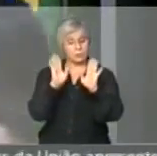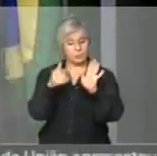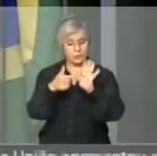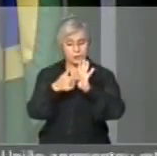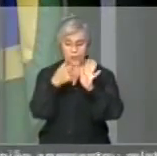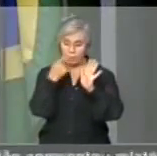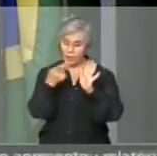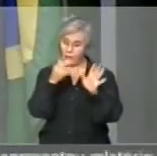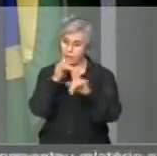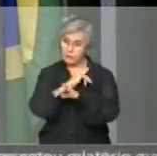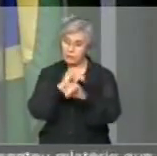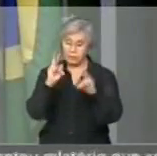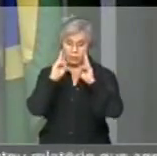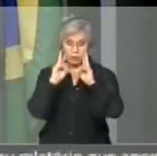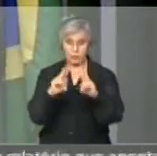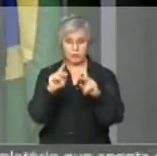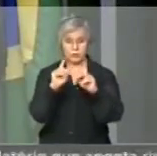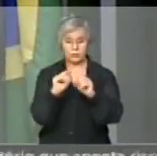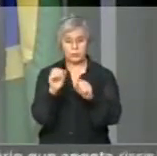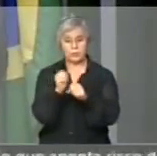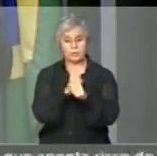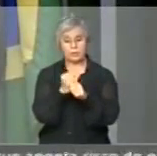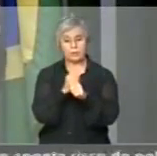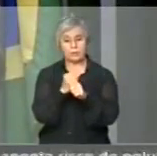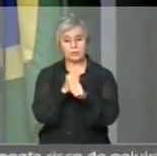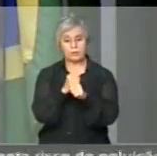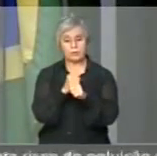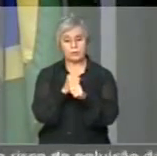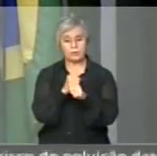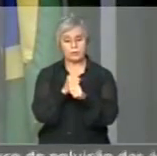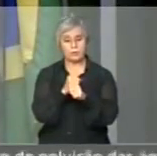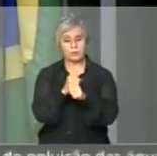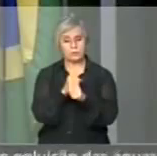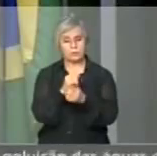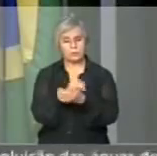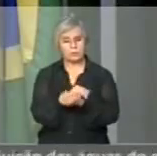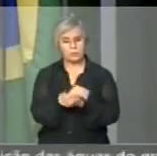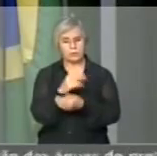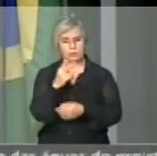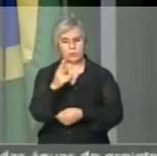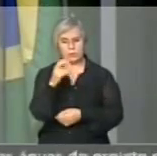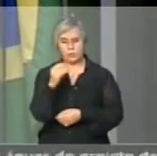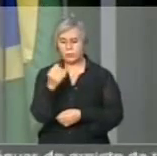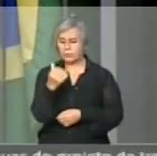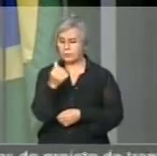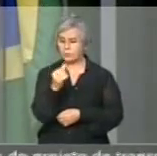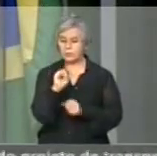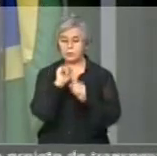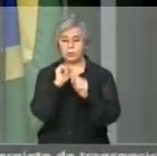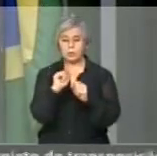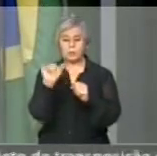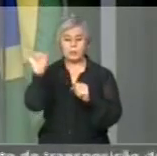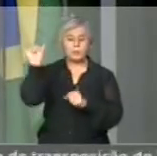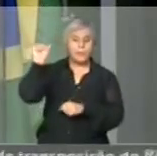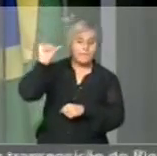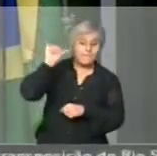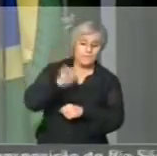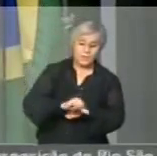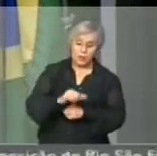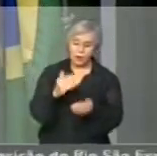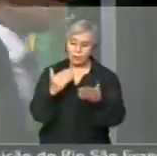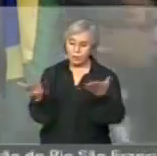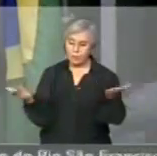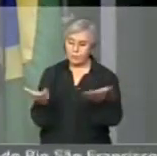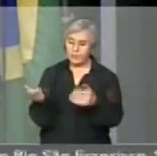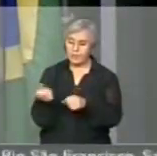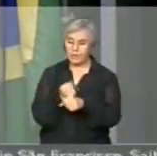as expectativas que 2006, pasmem, pode ser pior do que 2015.